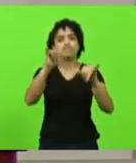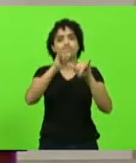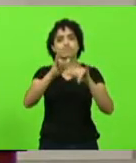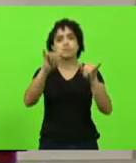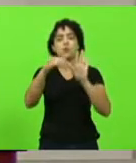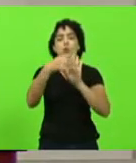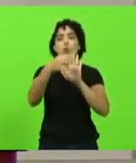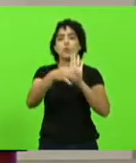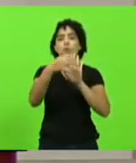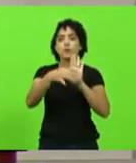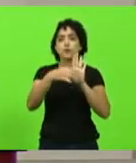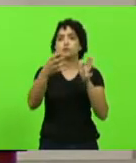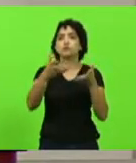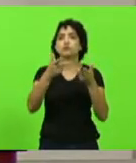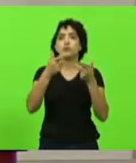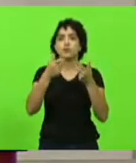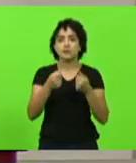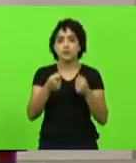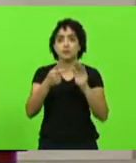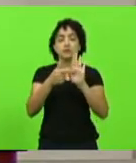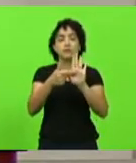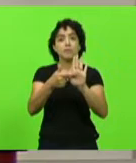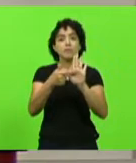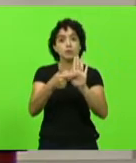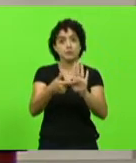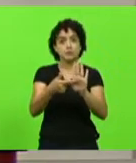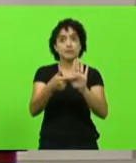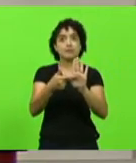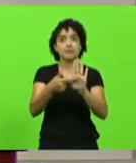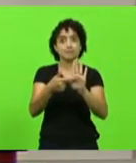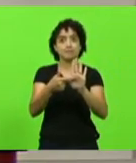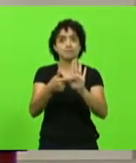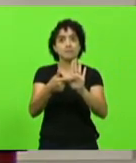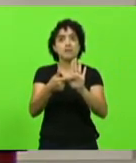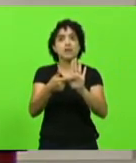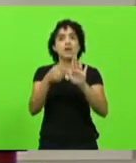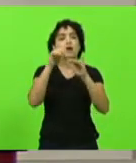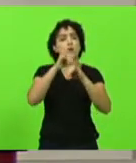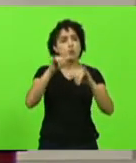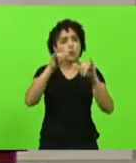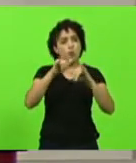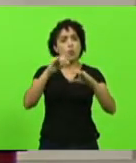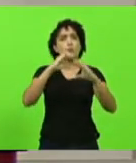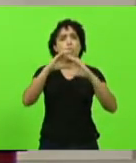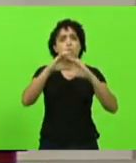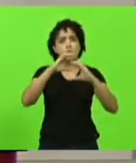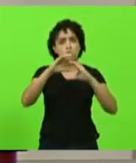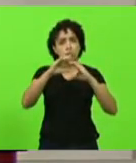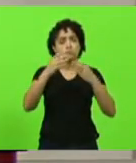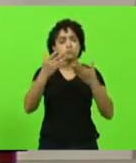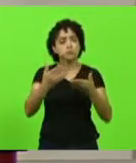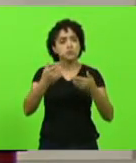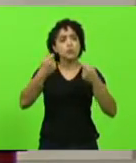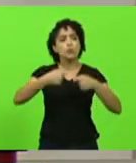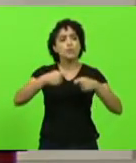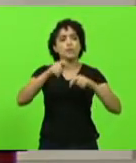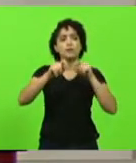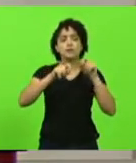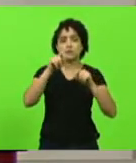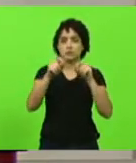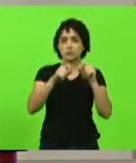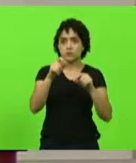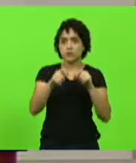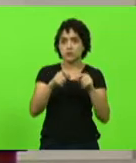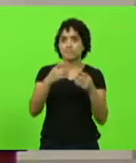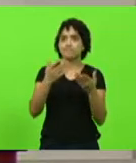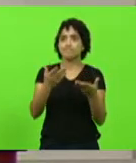de qualidade e mostrará mais um meio de comunicação a mostrar as necessidades do Alto Vale,